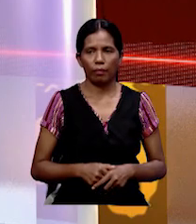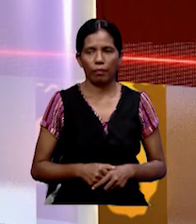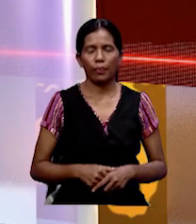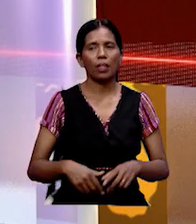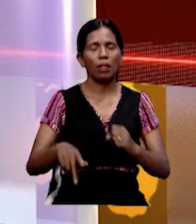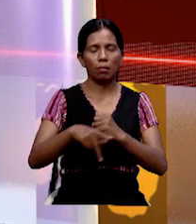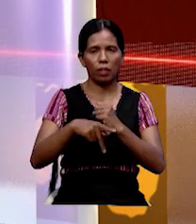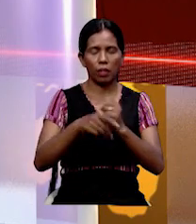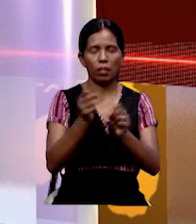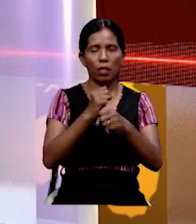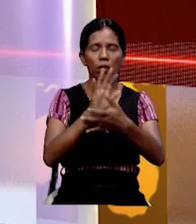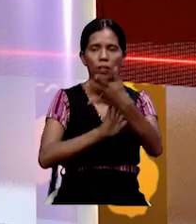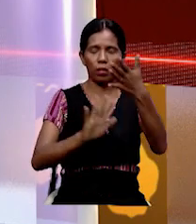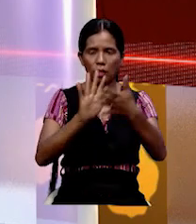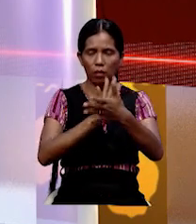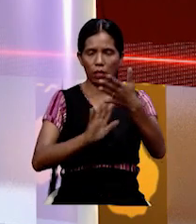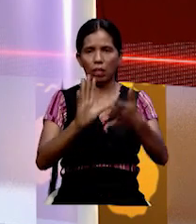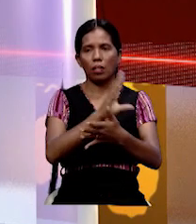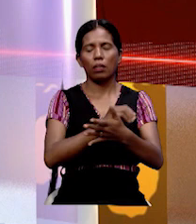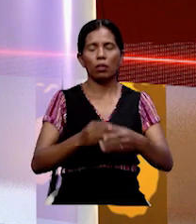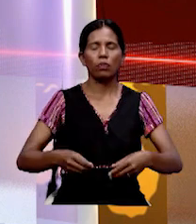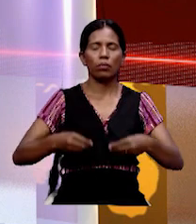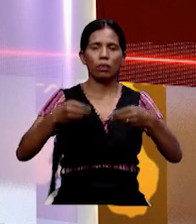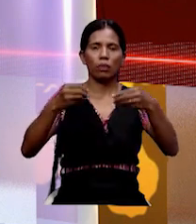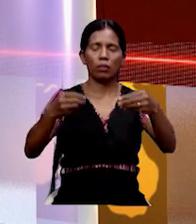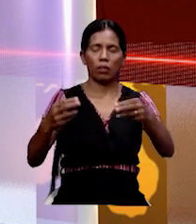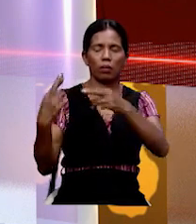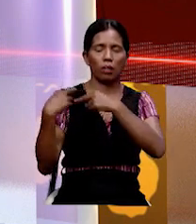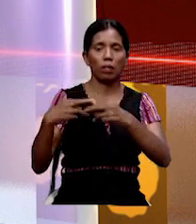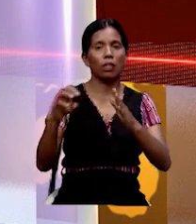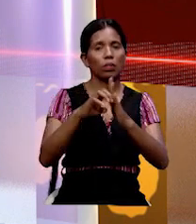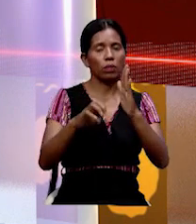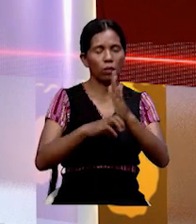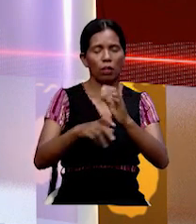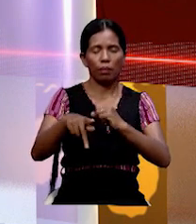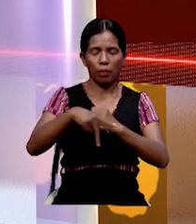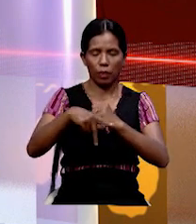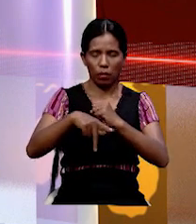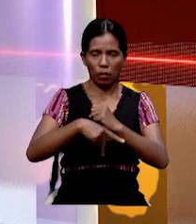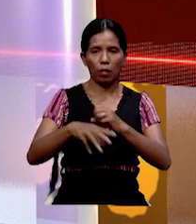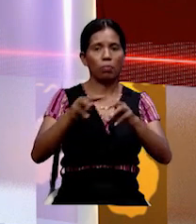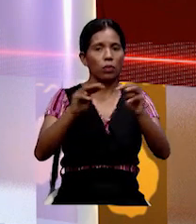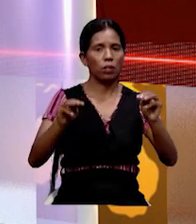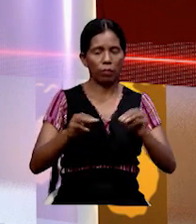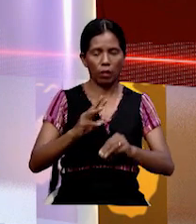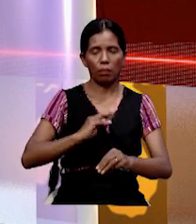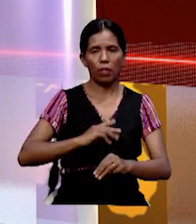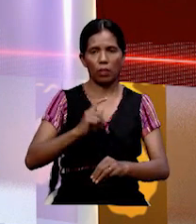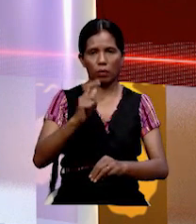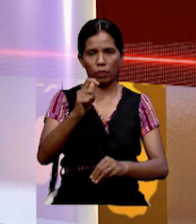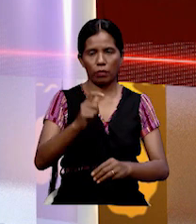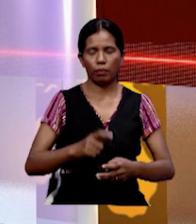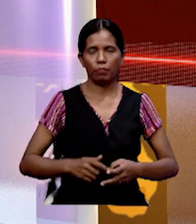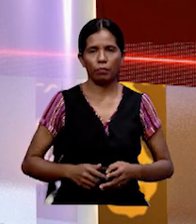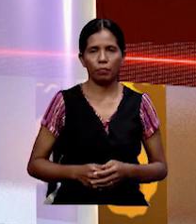Partido Kunto realiza cerimônia consolidação, novo posse da estrutura partido e ala clubar município Manatoto.